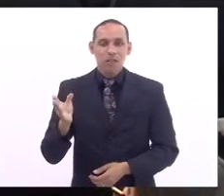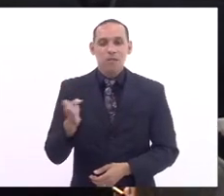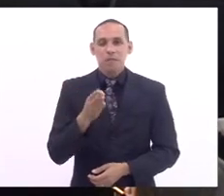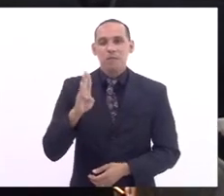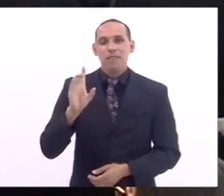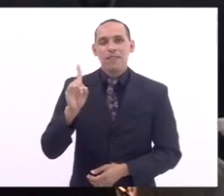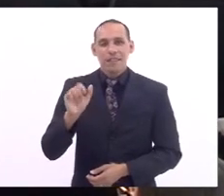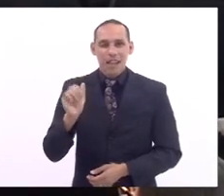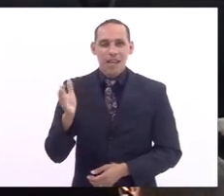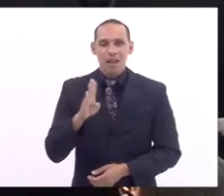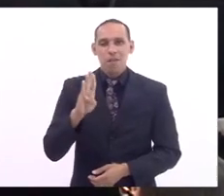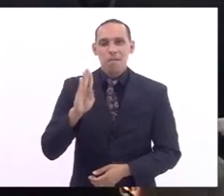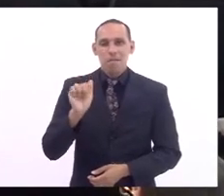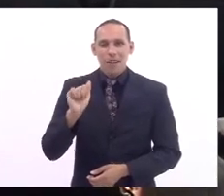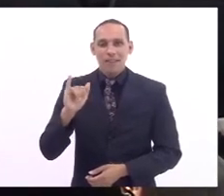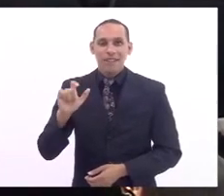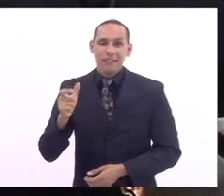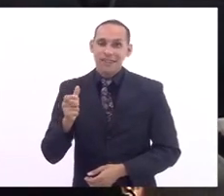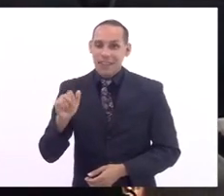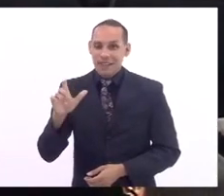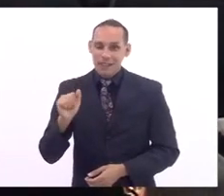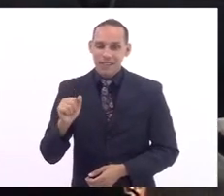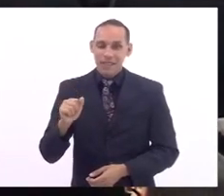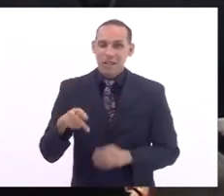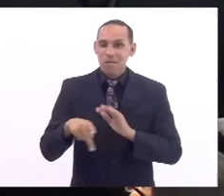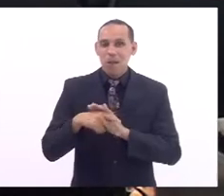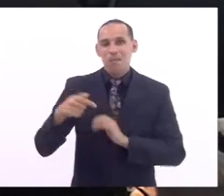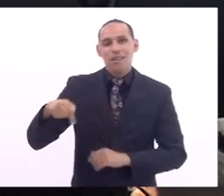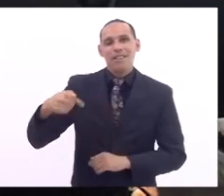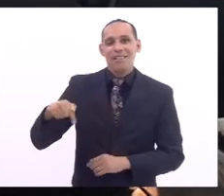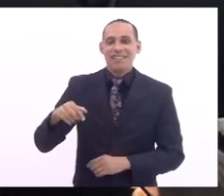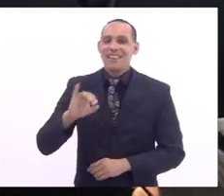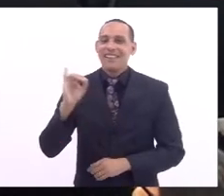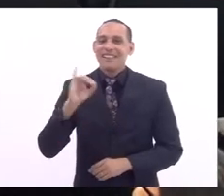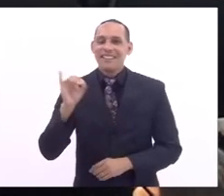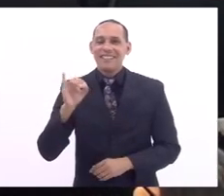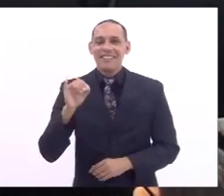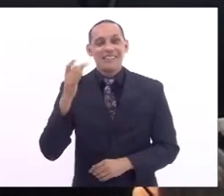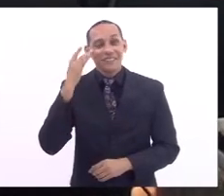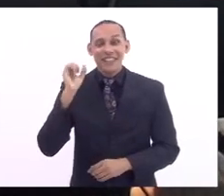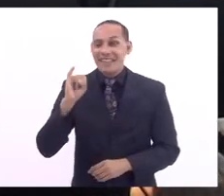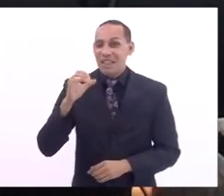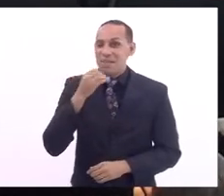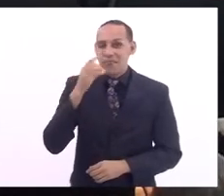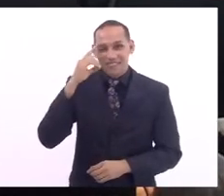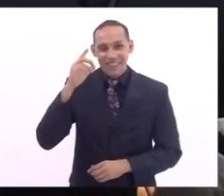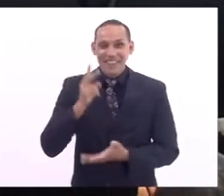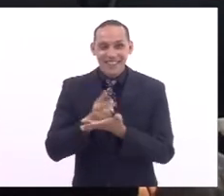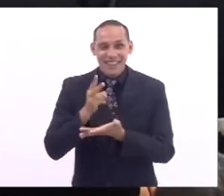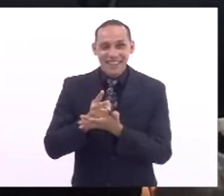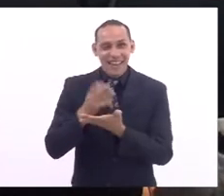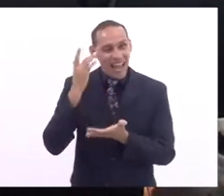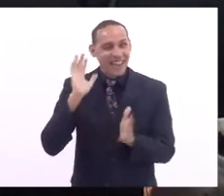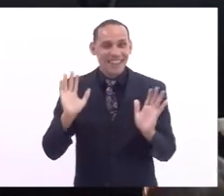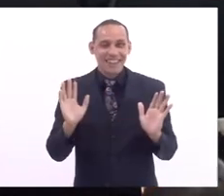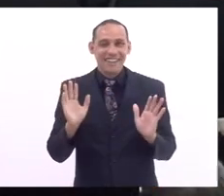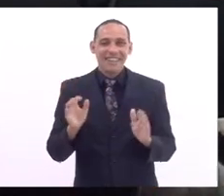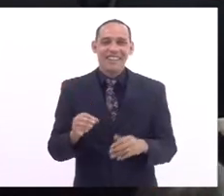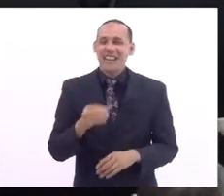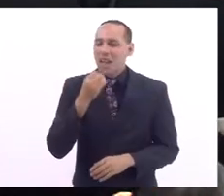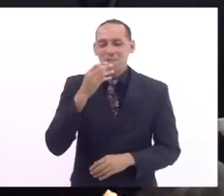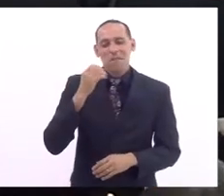Queimados está dando precisa aqui da Baixada precisamente em Queimados pois a gente nem sei se é bom dia ainda eu acho que é né